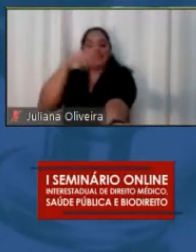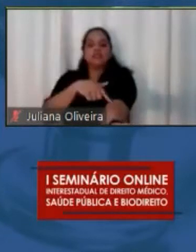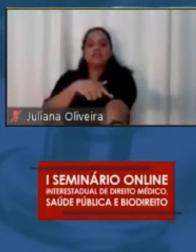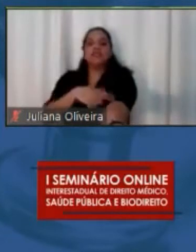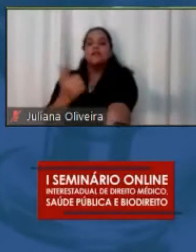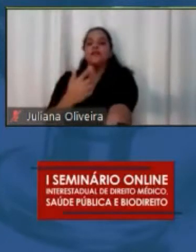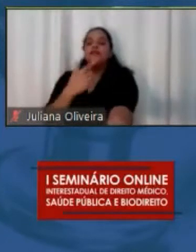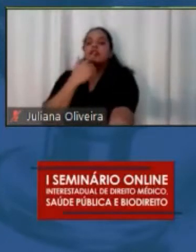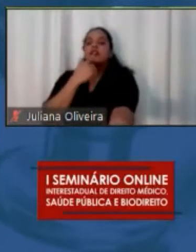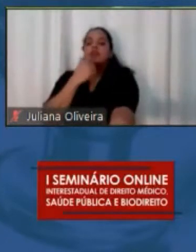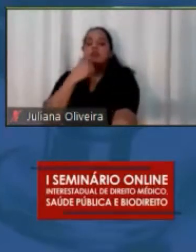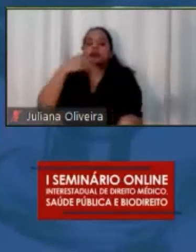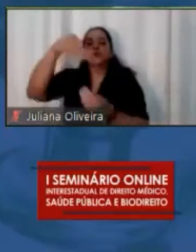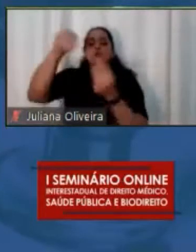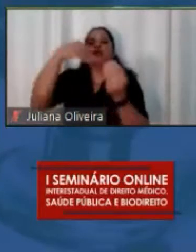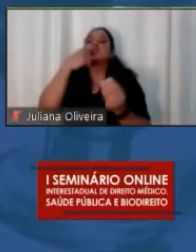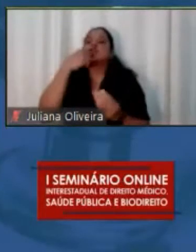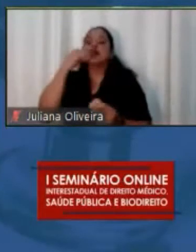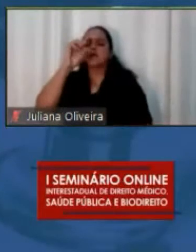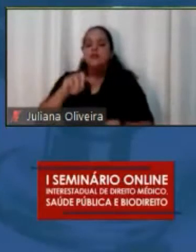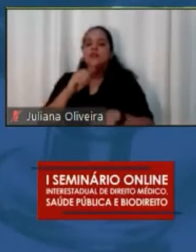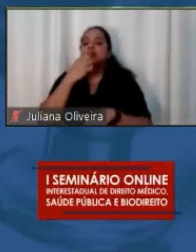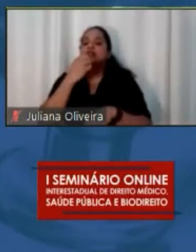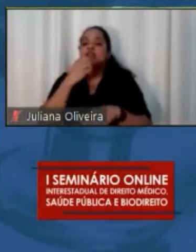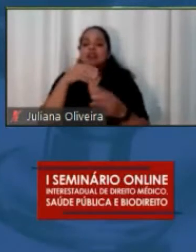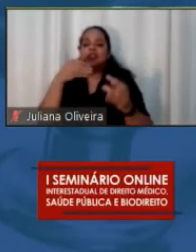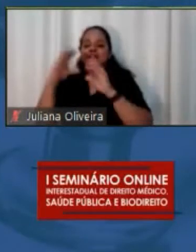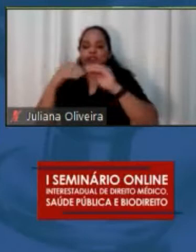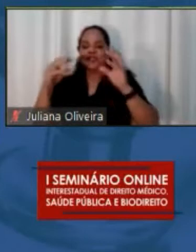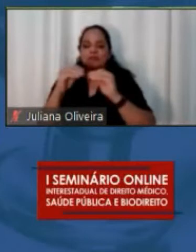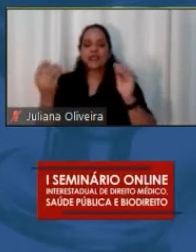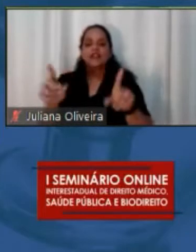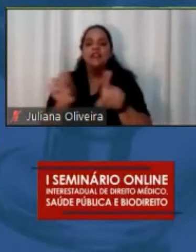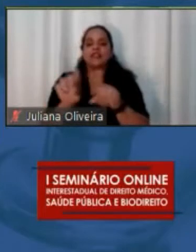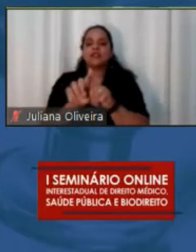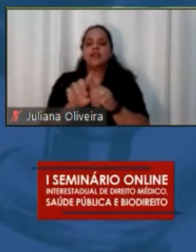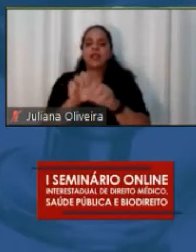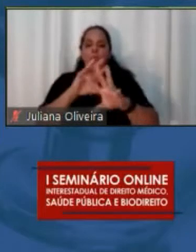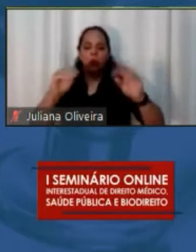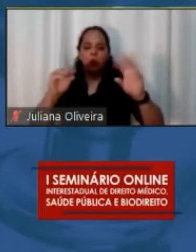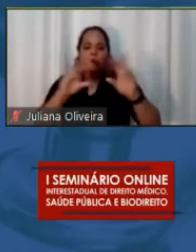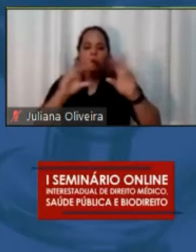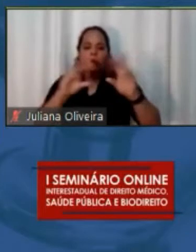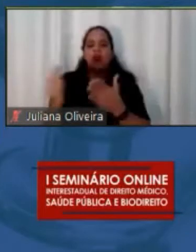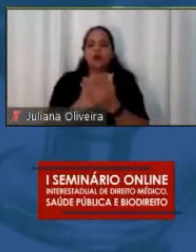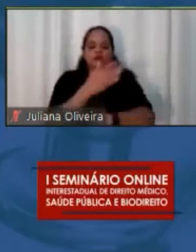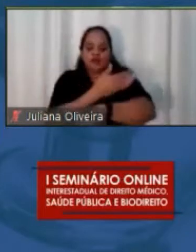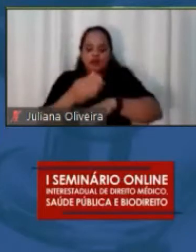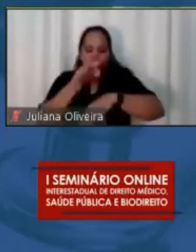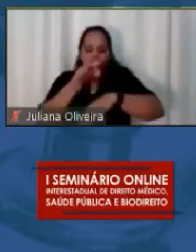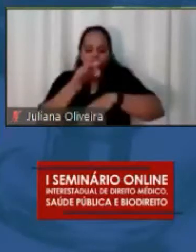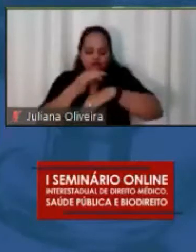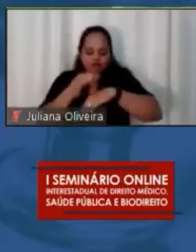hemácias, vai junto com o concentrado de hemácias uma quantidade de leucócitos do doador, e esses leucócitos do doador vão interferir na